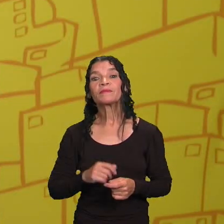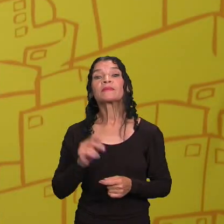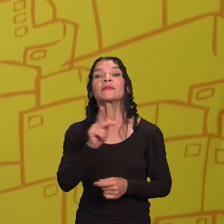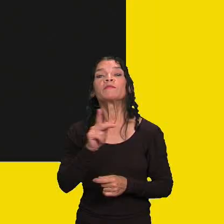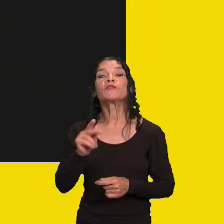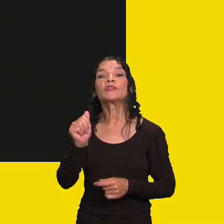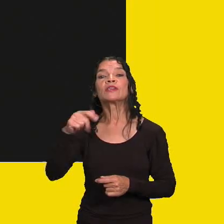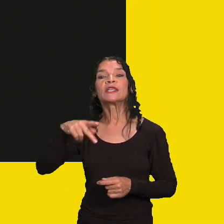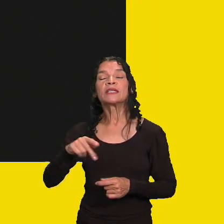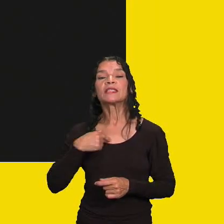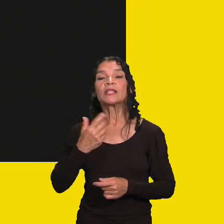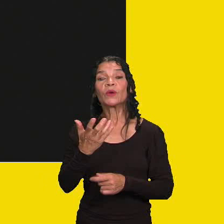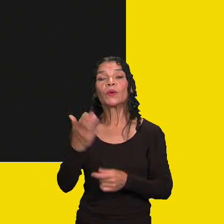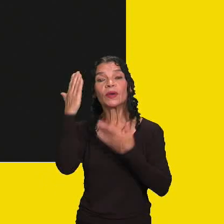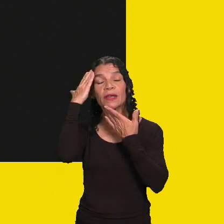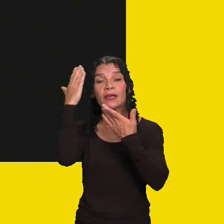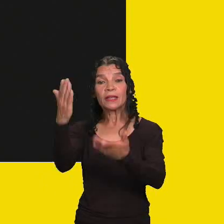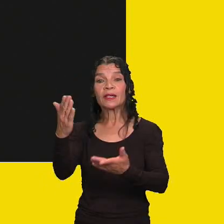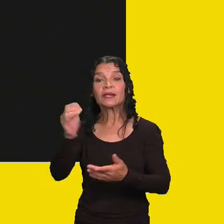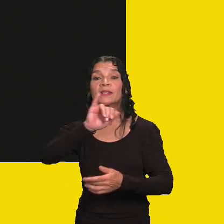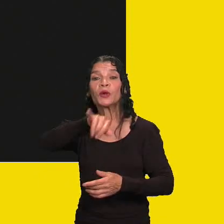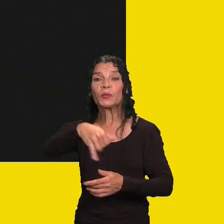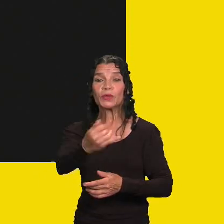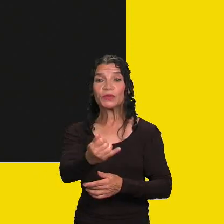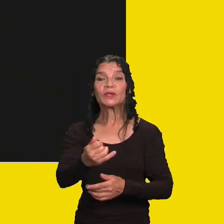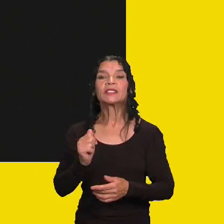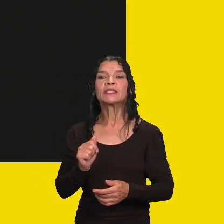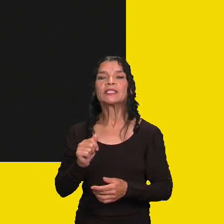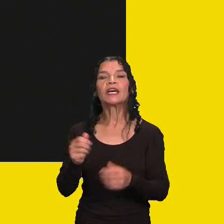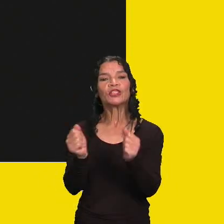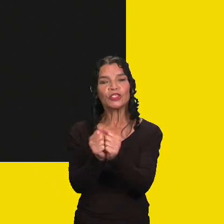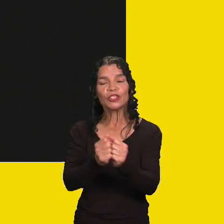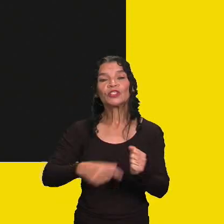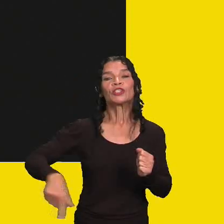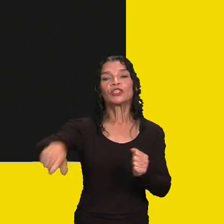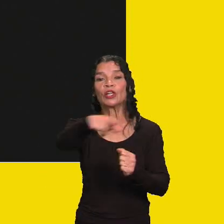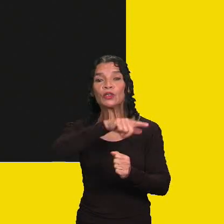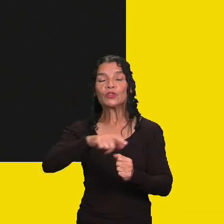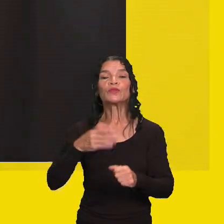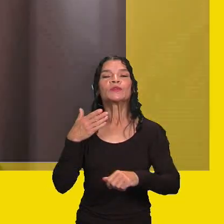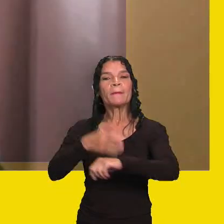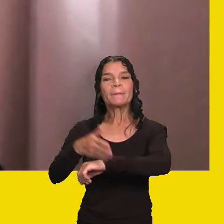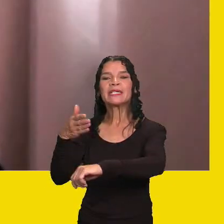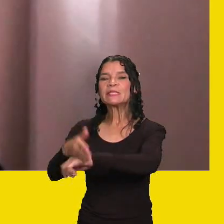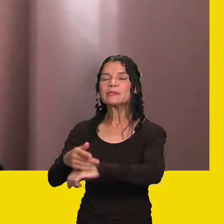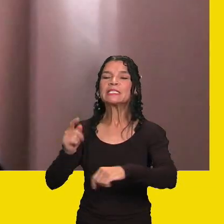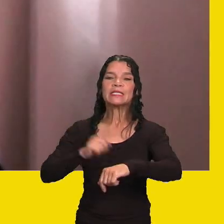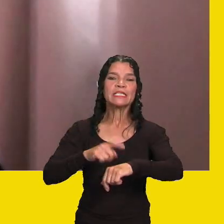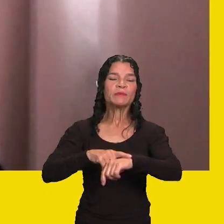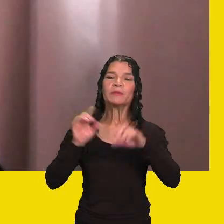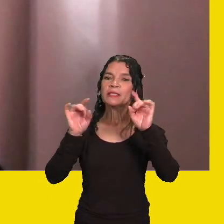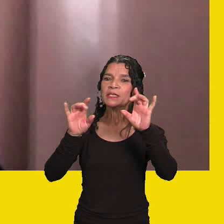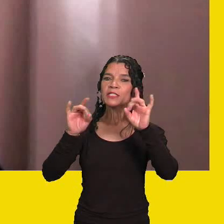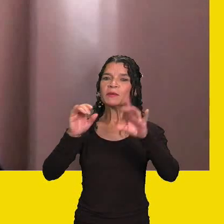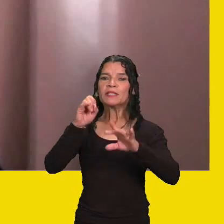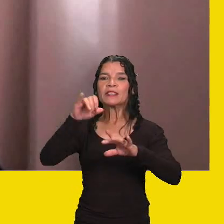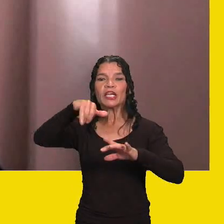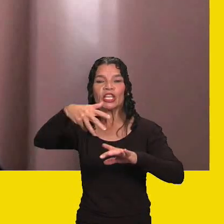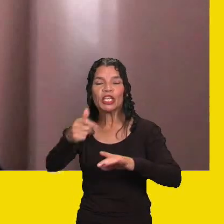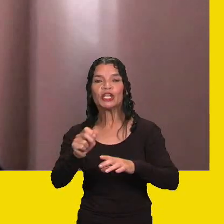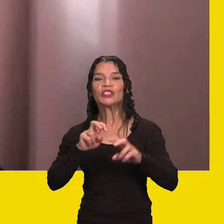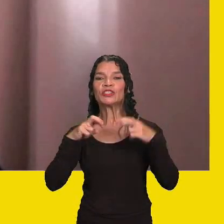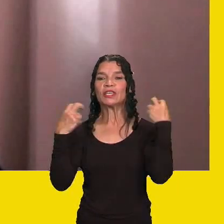Eu também gostaria de agradecer a oportunidade de estar aqui com vocês, participando desse momento tão especial para a EJA, né, da roda